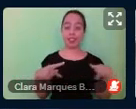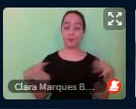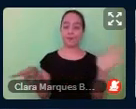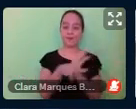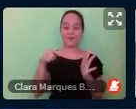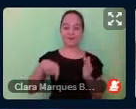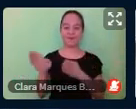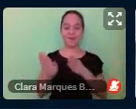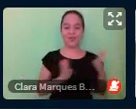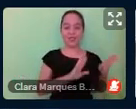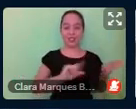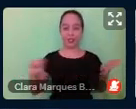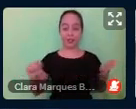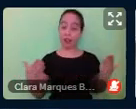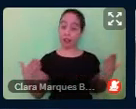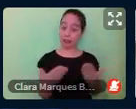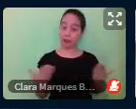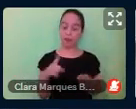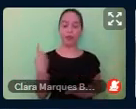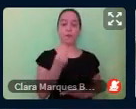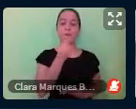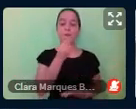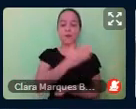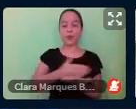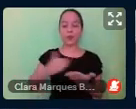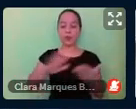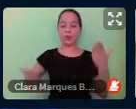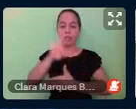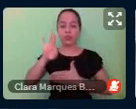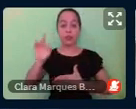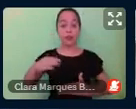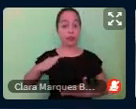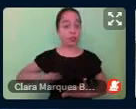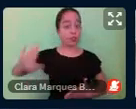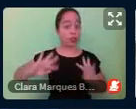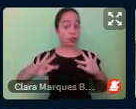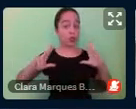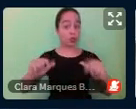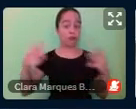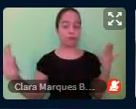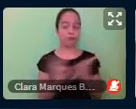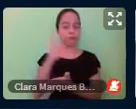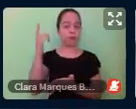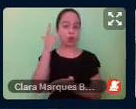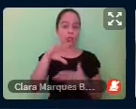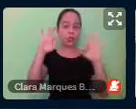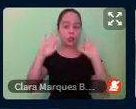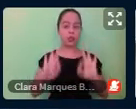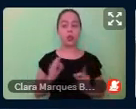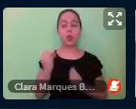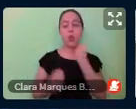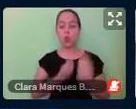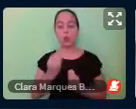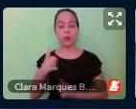seletivo. Nesse momento, iniciaremos o sorteio de todos os candidatos com inscrições homologadas, utilizando o